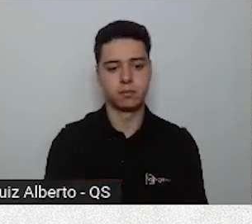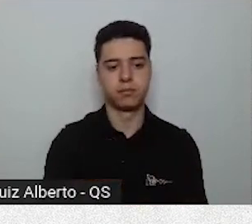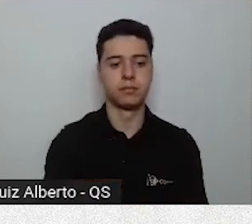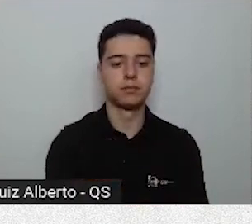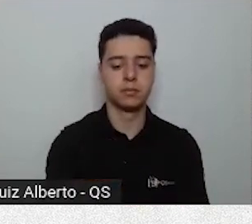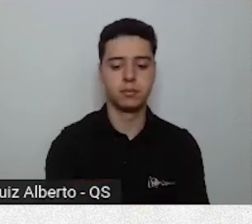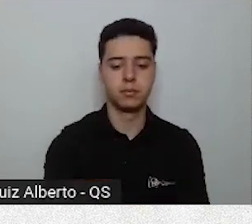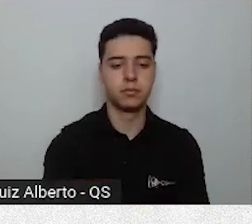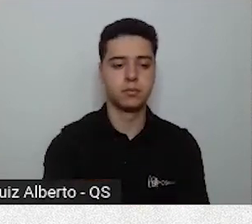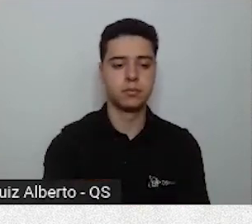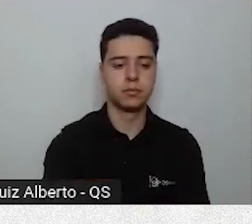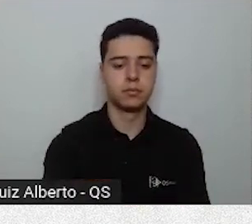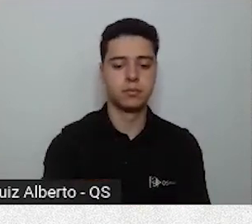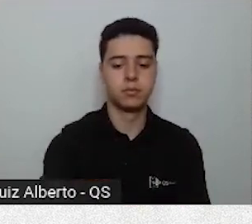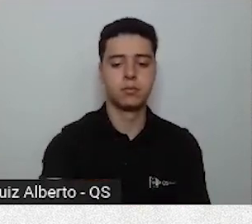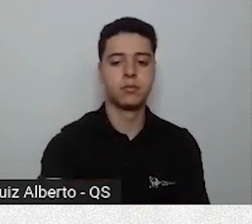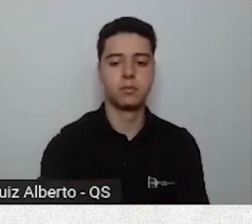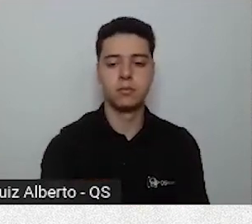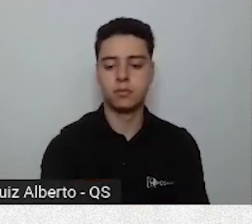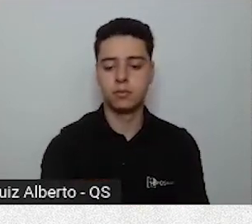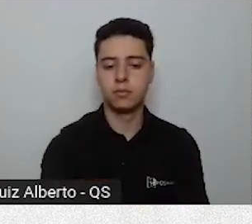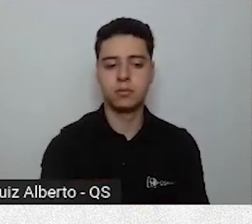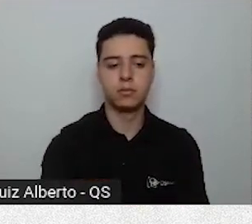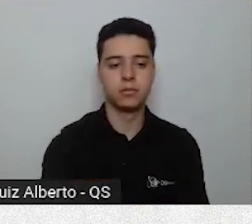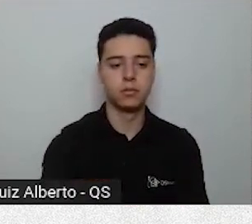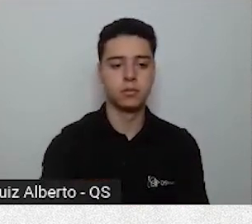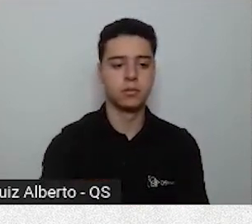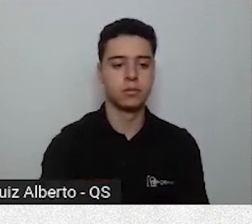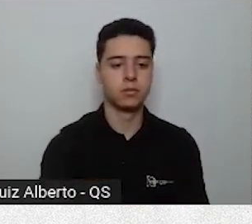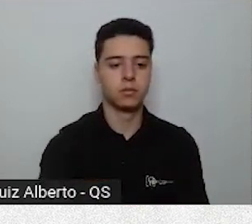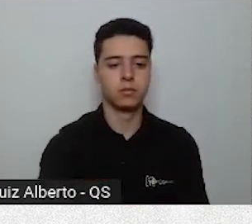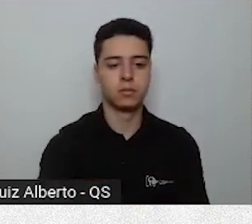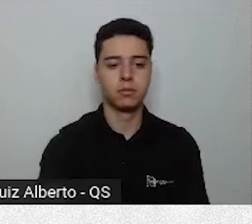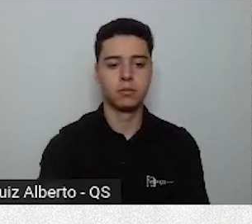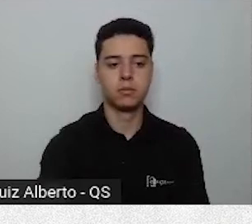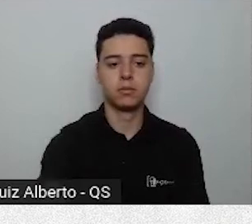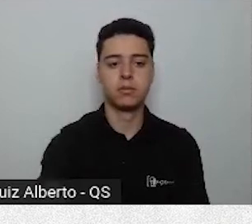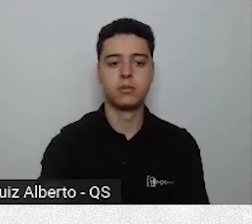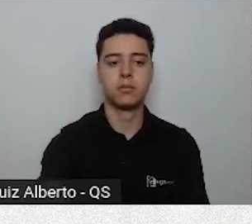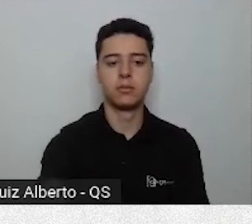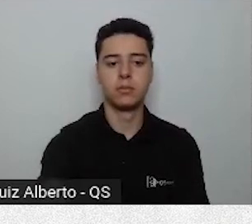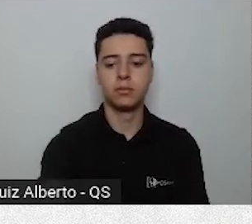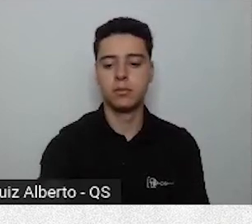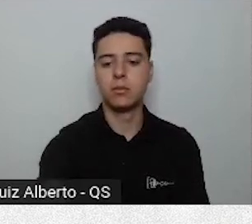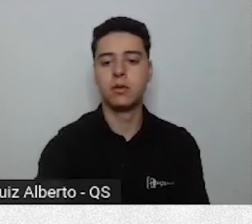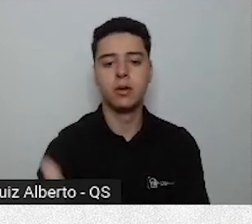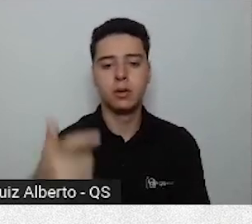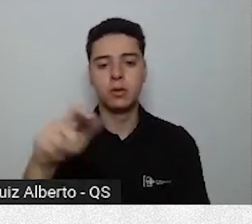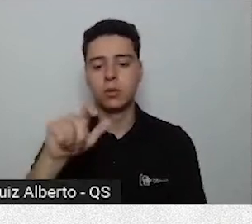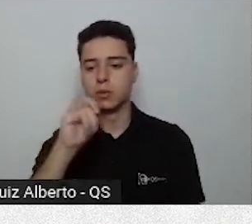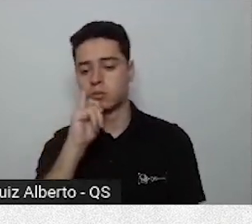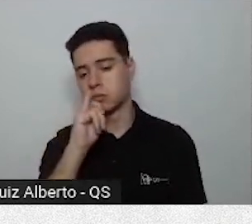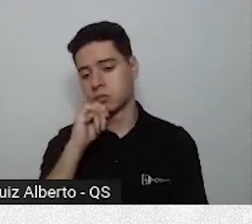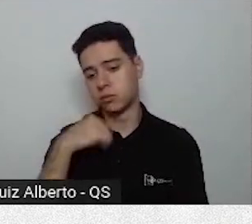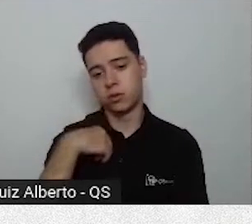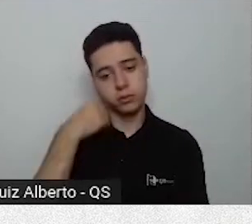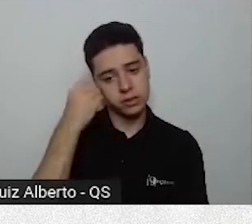Eu vou pegar mais um pouquinho. Vou secar aqui um pouquinho.